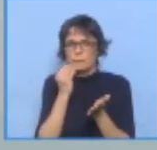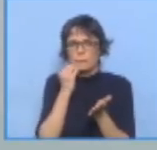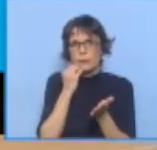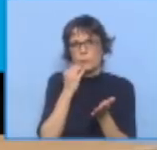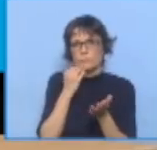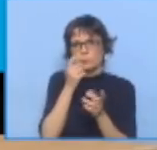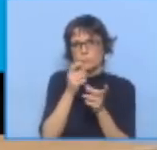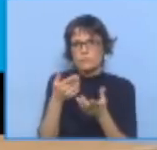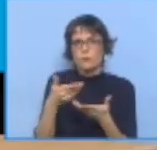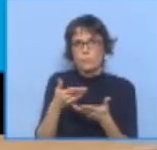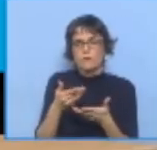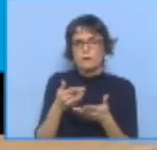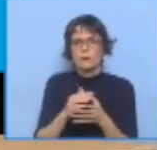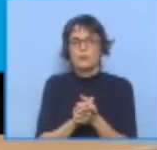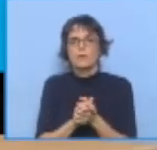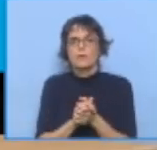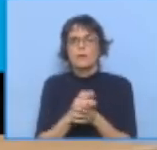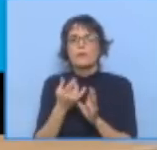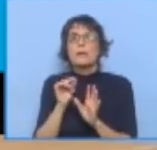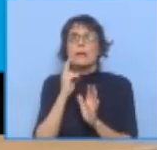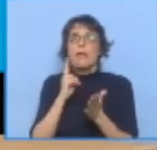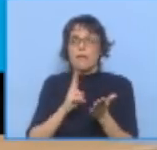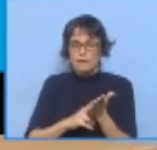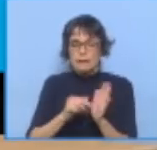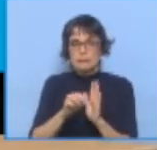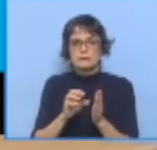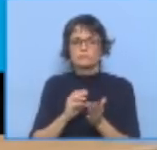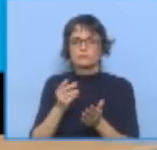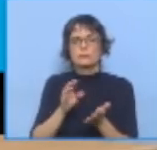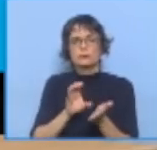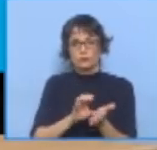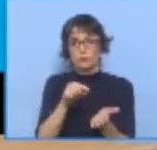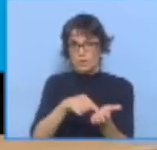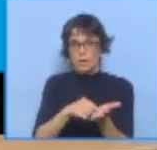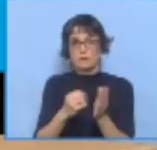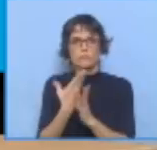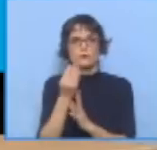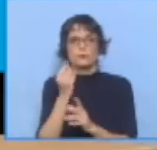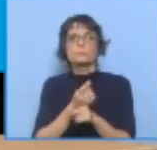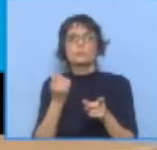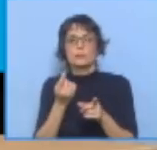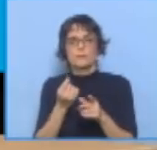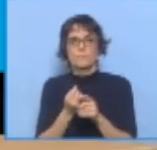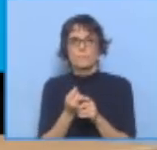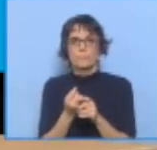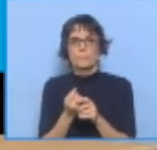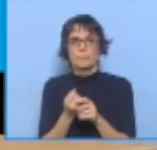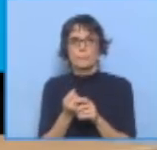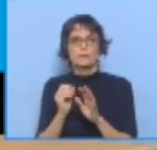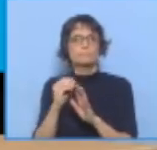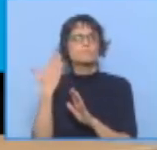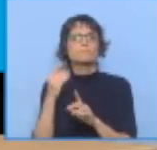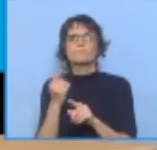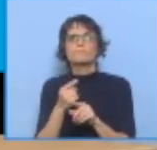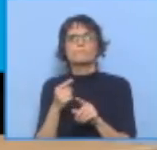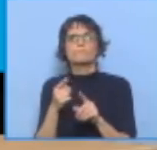Exatamente. Este volume surgiu por diversas razões. Em primeiro lugar, para responder a uma